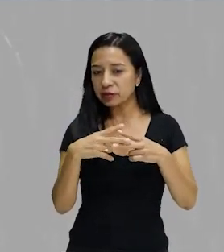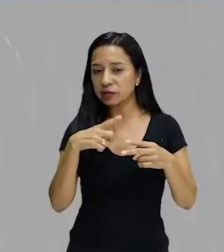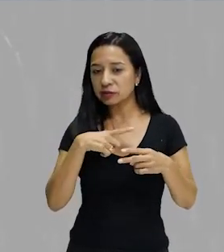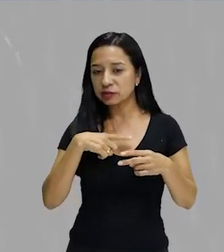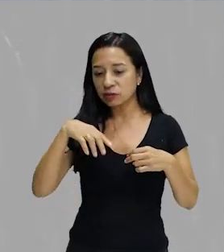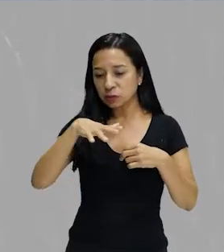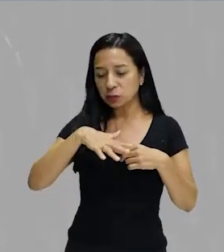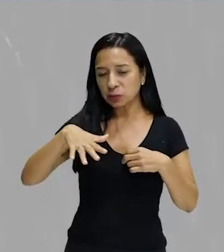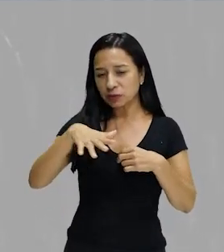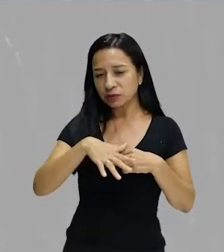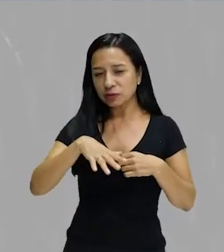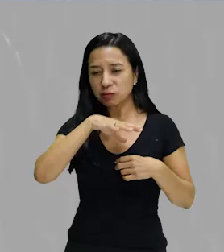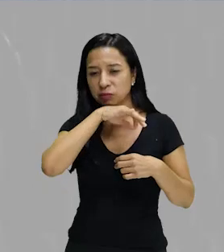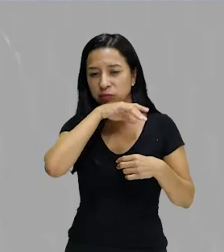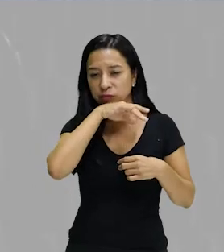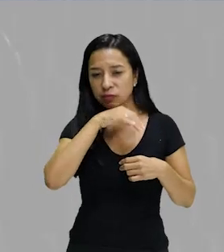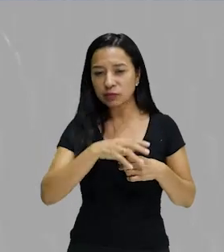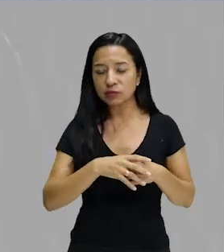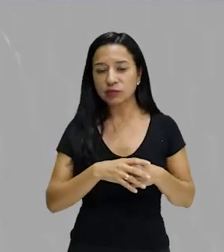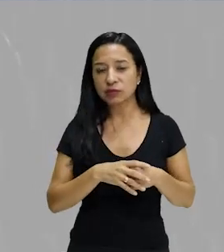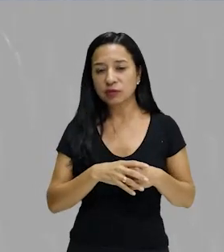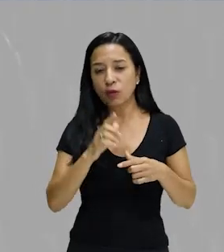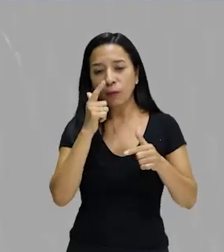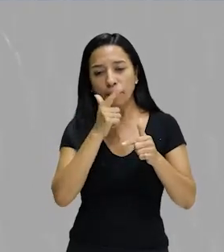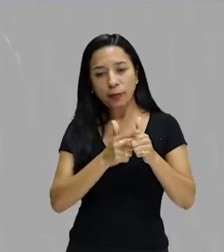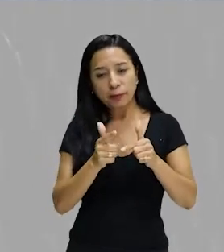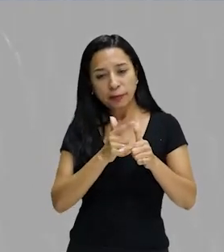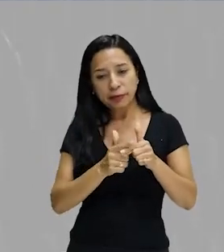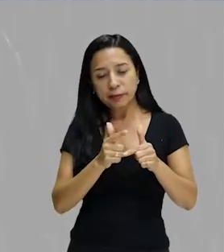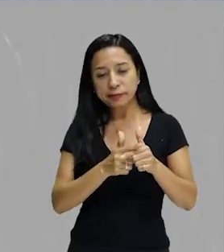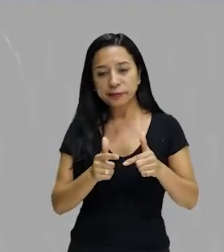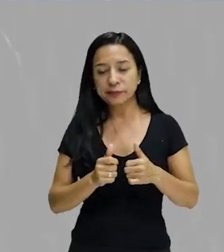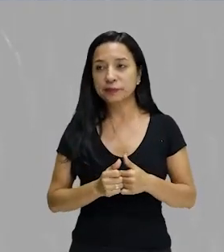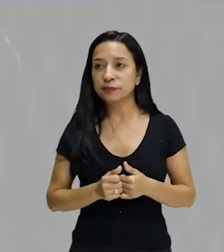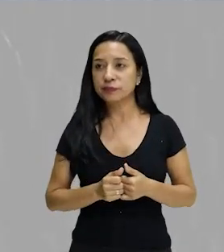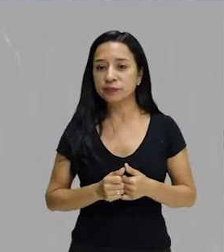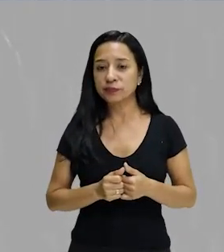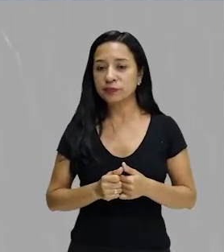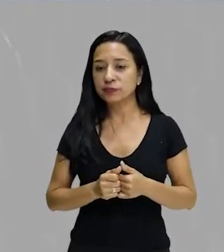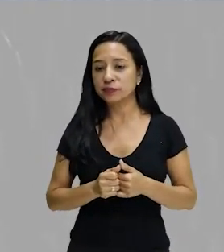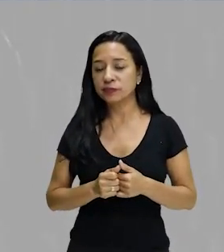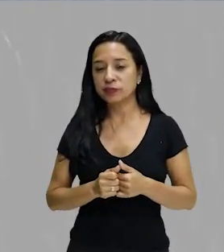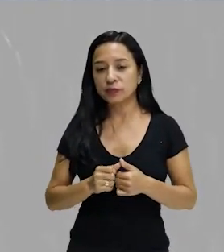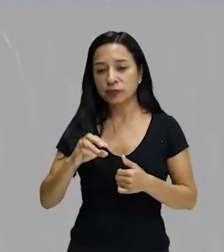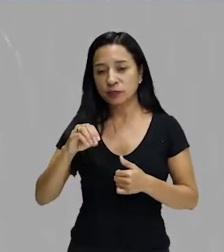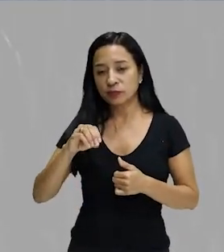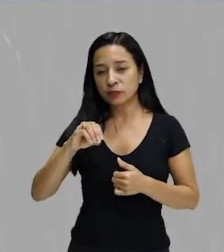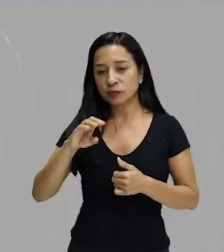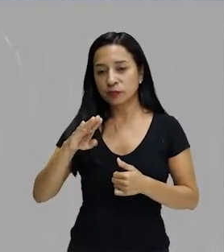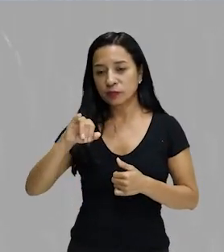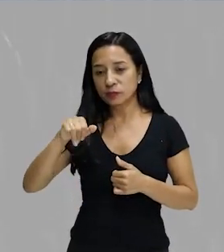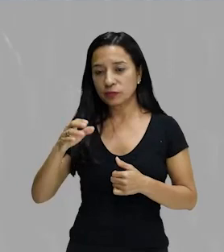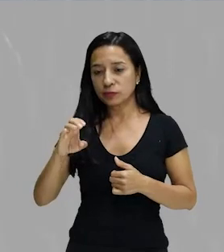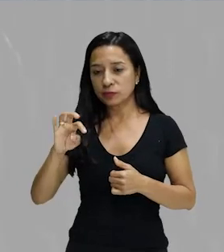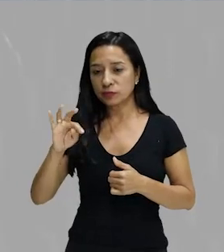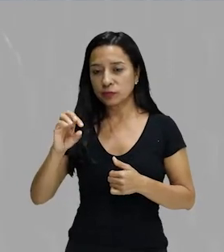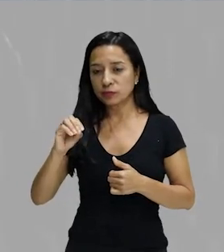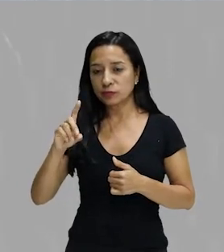desconfortável, produzindo o caso como consequência, certo? Objeto direto, tá aqui, não precisa